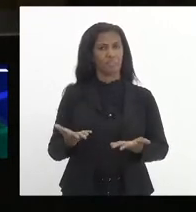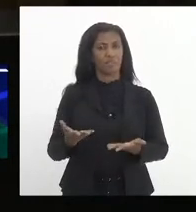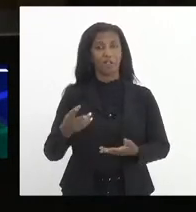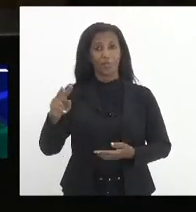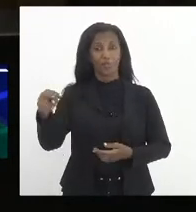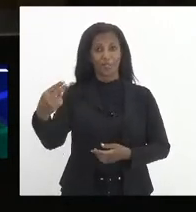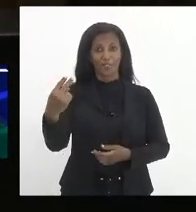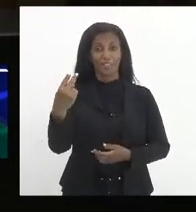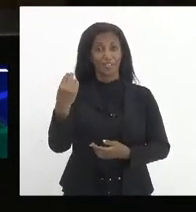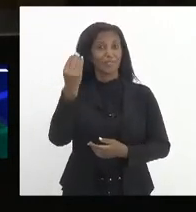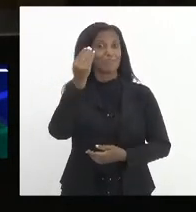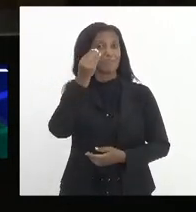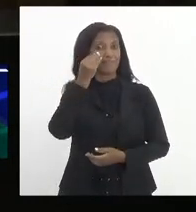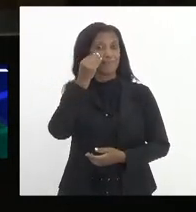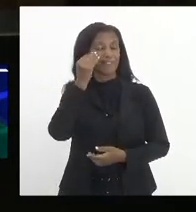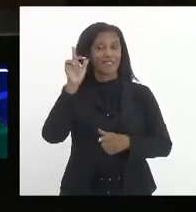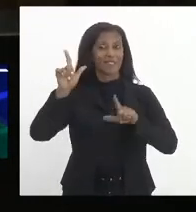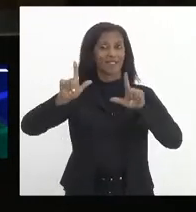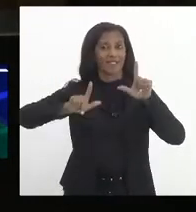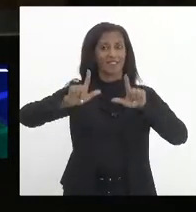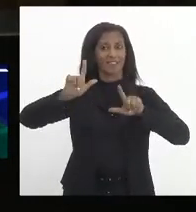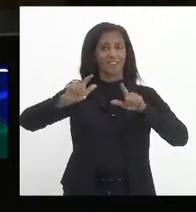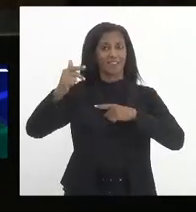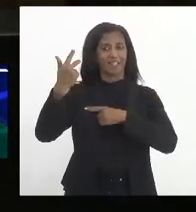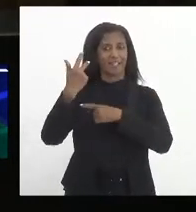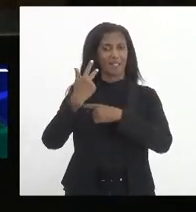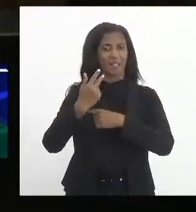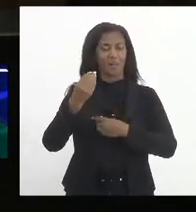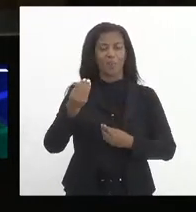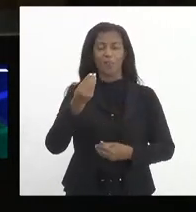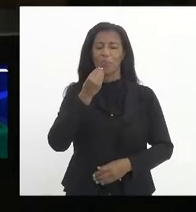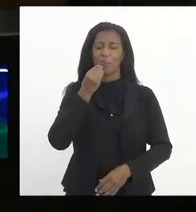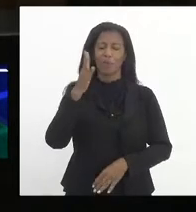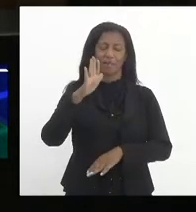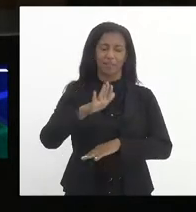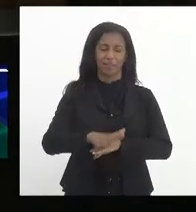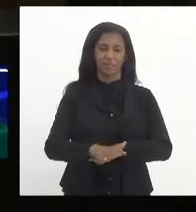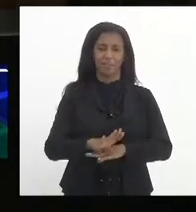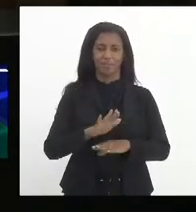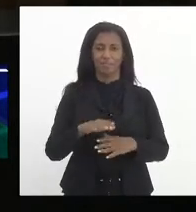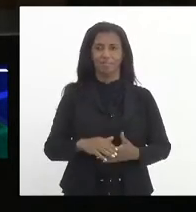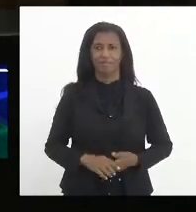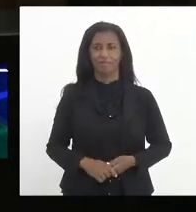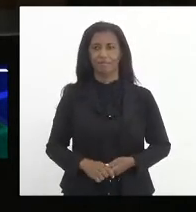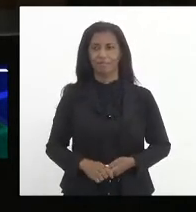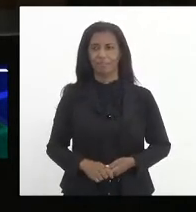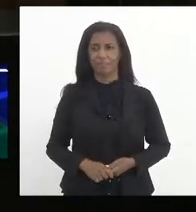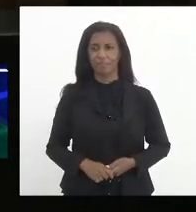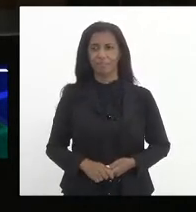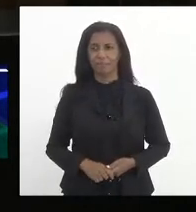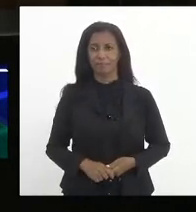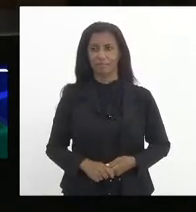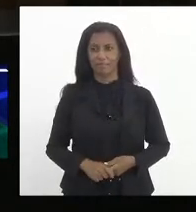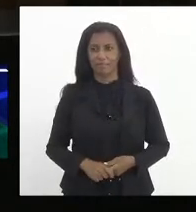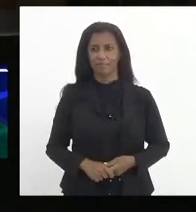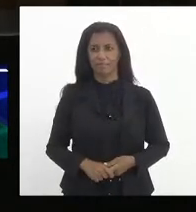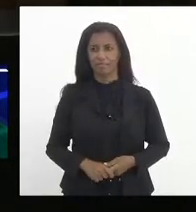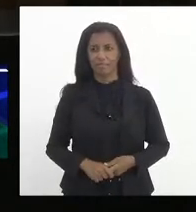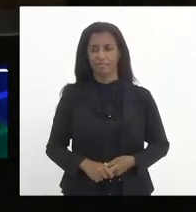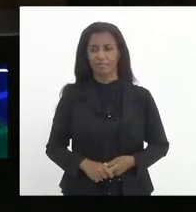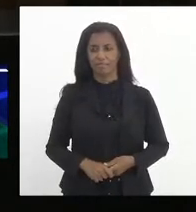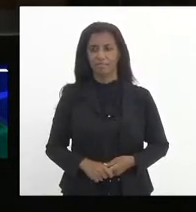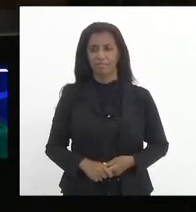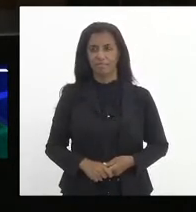vocês que nos veem pela TV alerj o meu muito boa tarde E aí tá